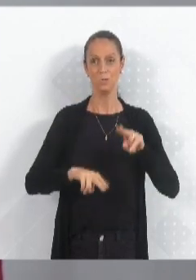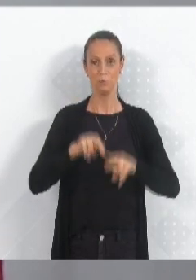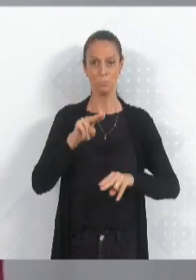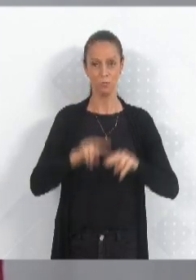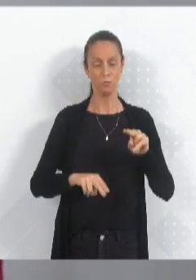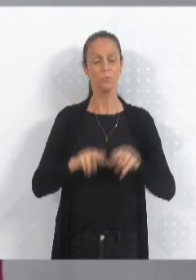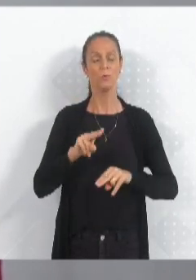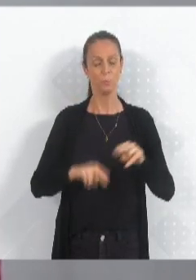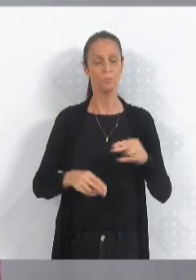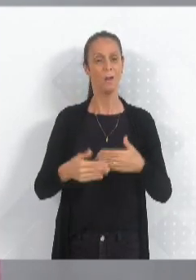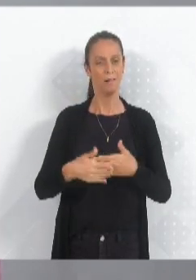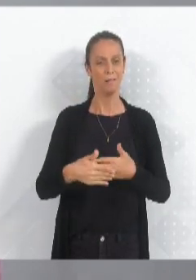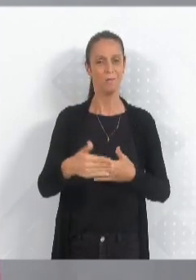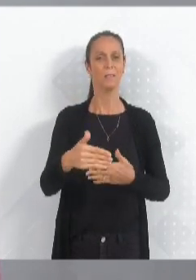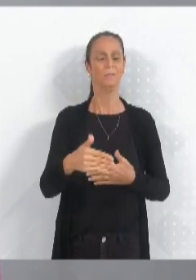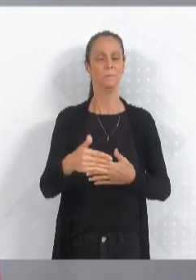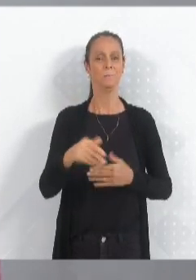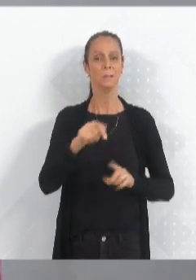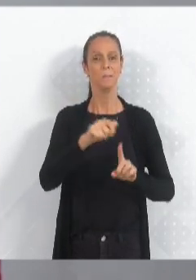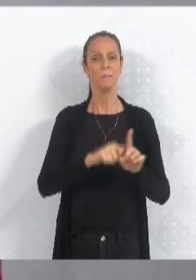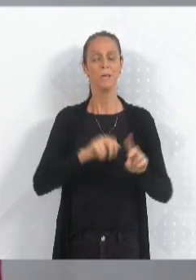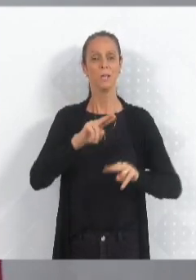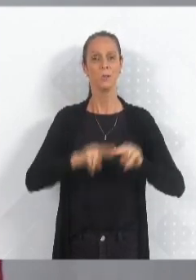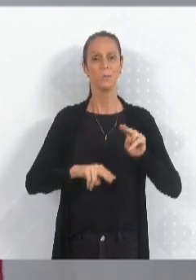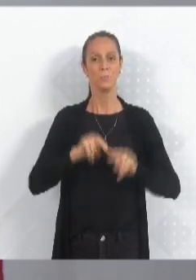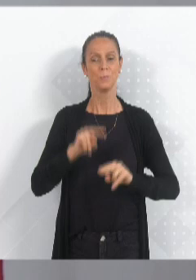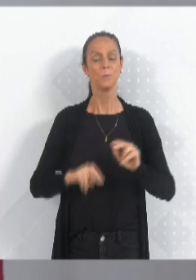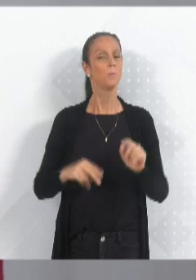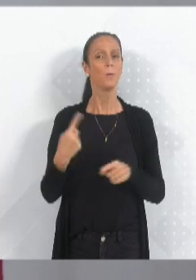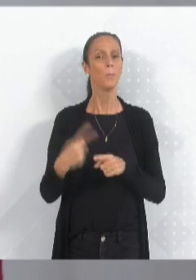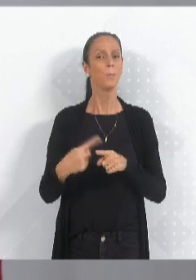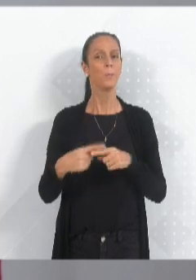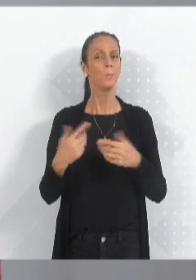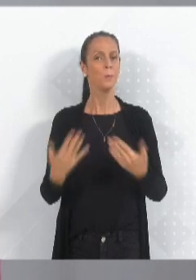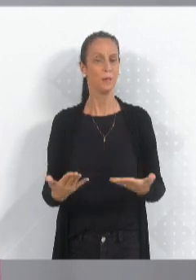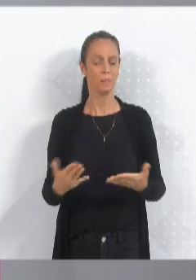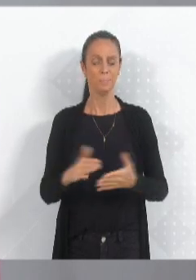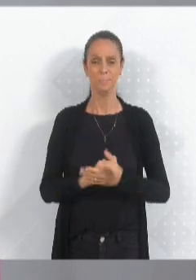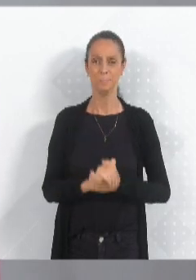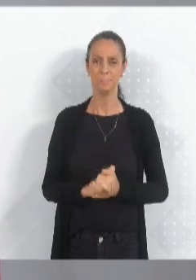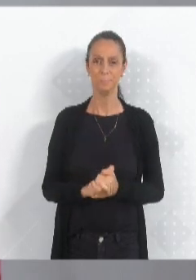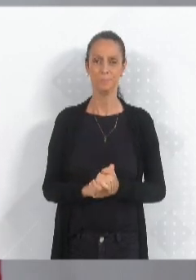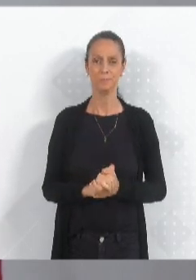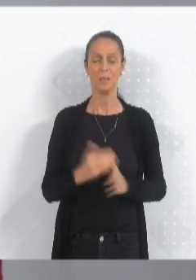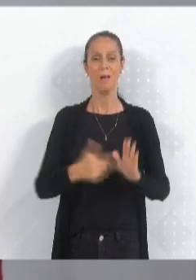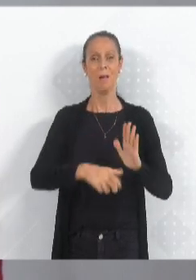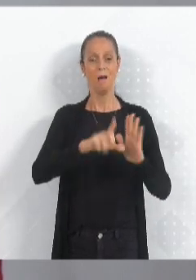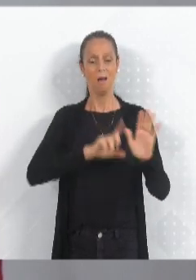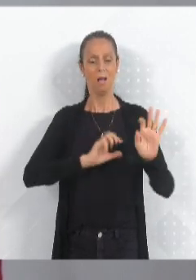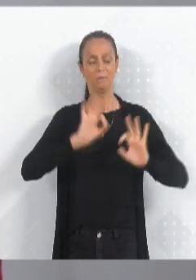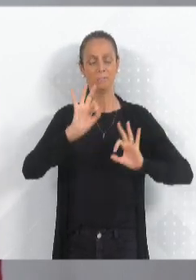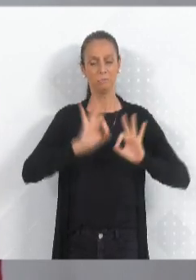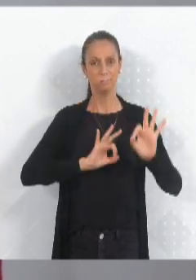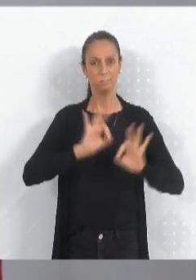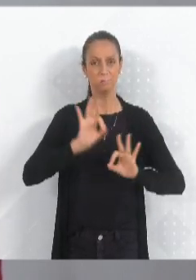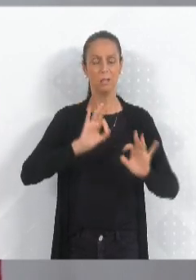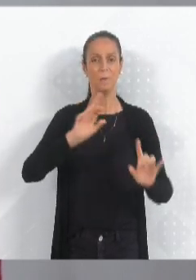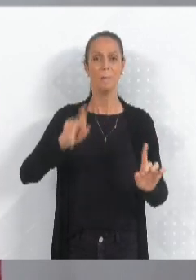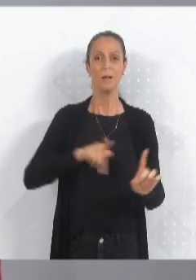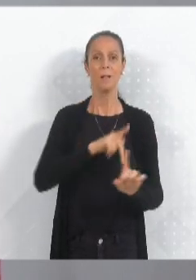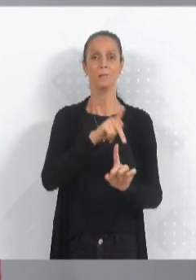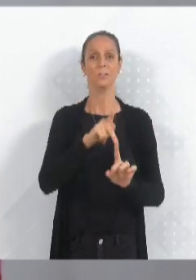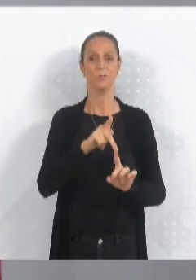inicial e o mês de junho se justifica exatamente para que nós tenhamos aí planejamento e antecedência devida